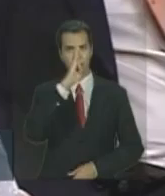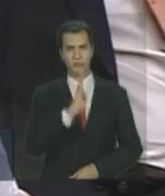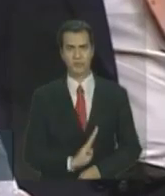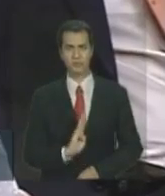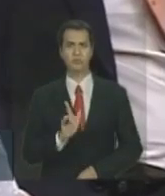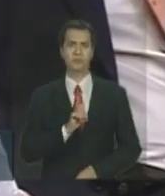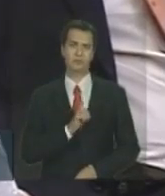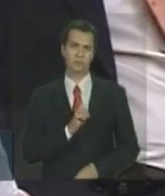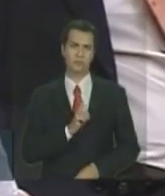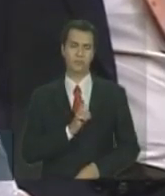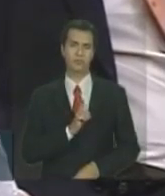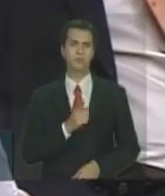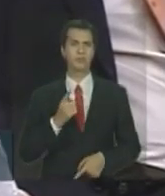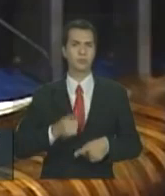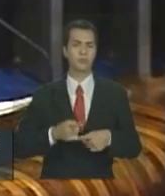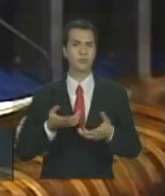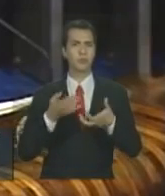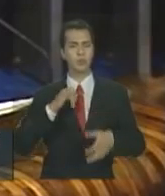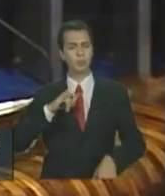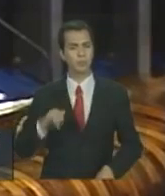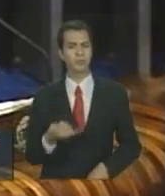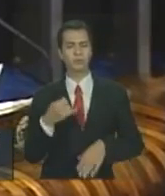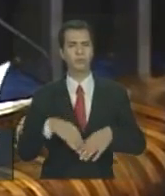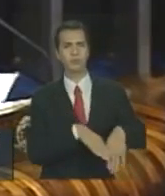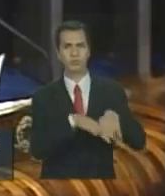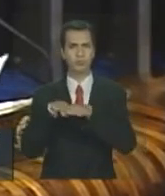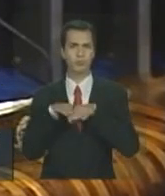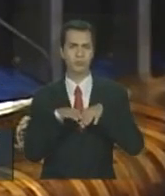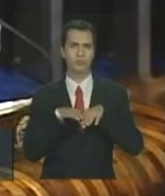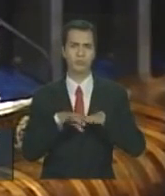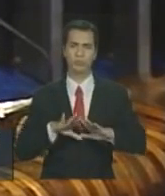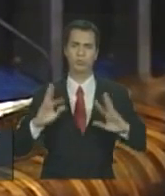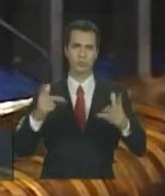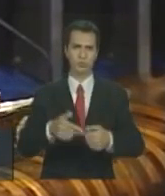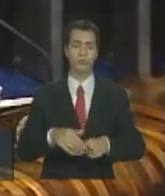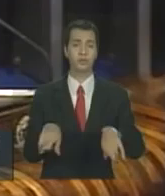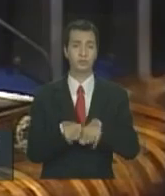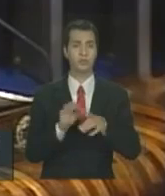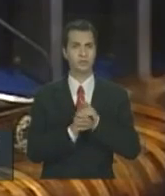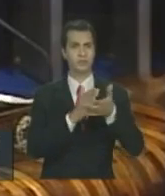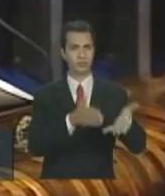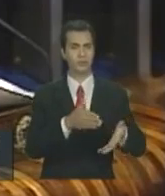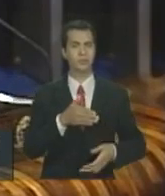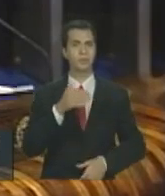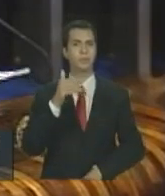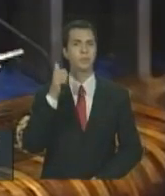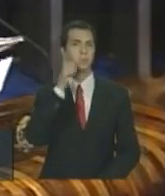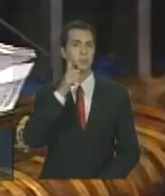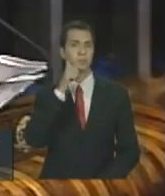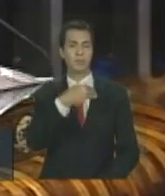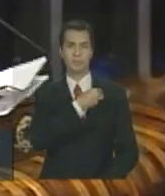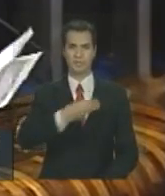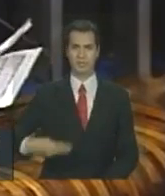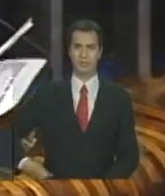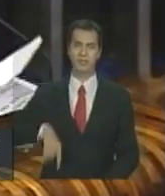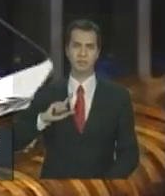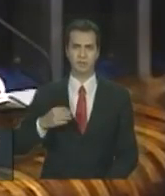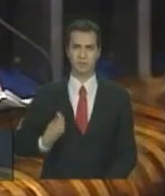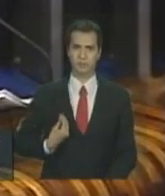na conquista de igualdade de oportunidades. Saúdo as ministras, as 10 ministras aqui